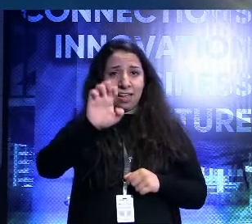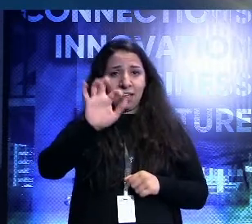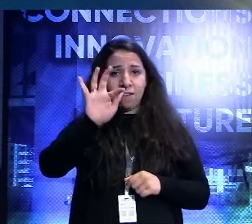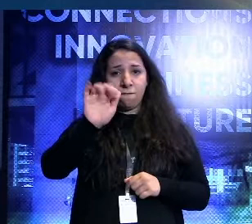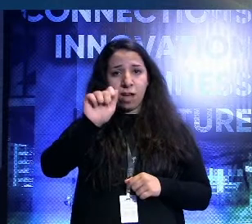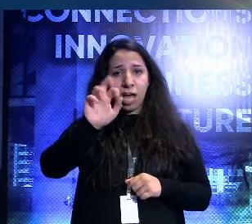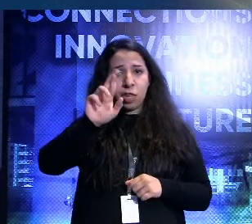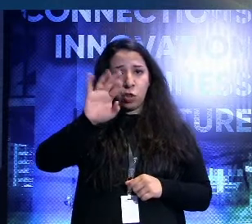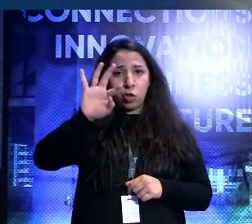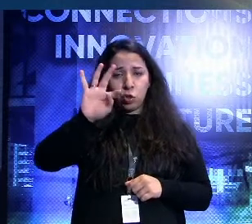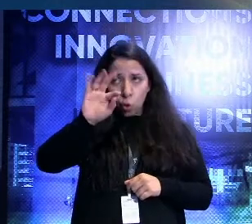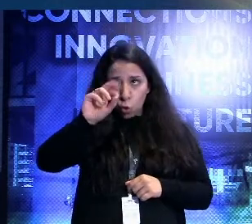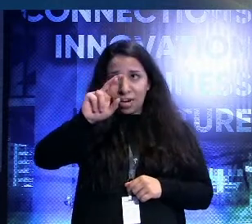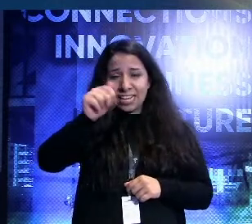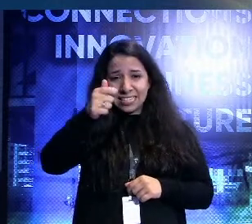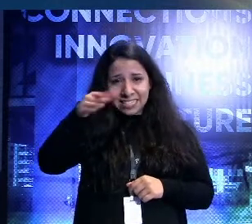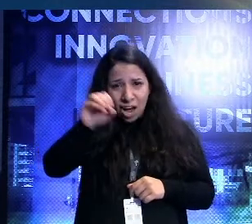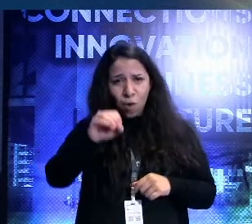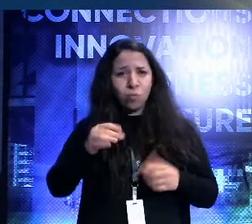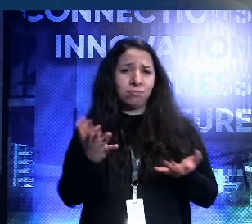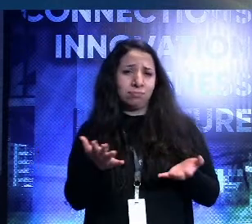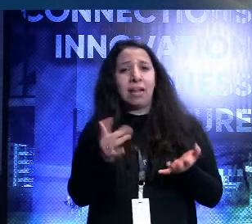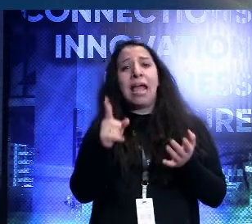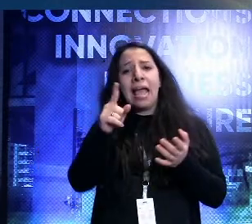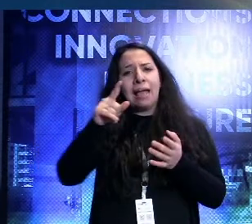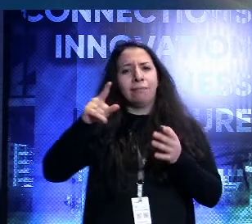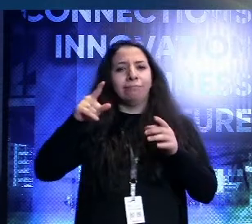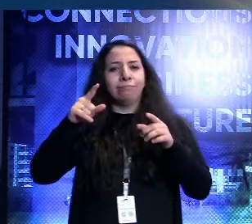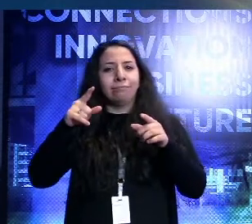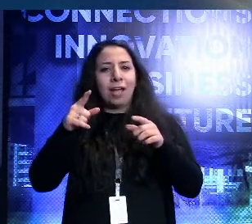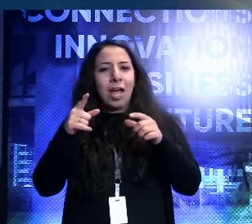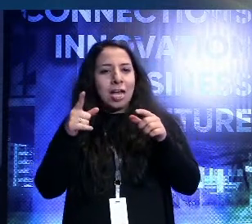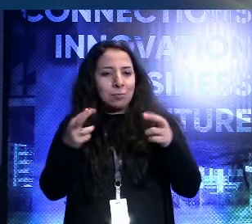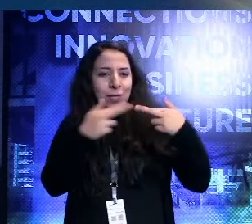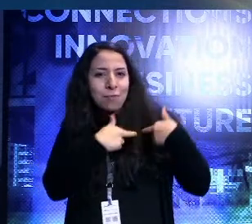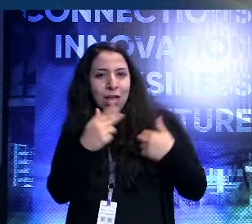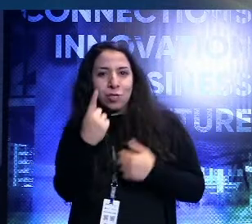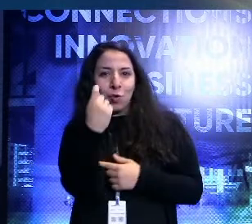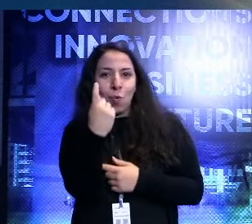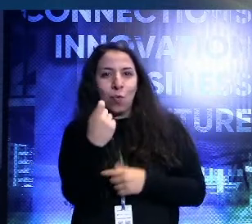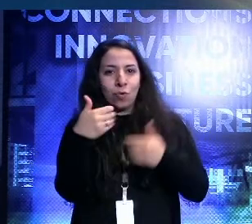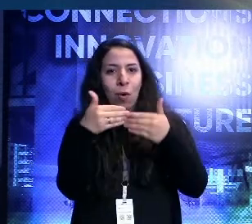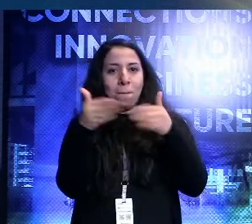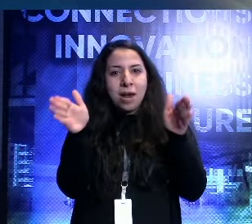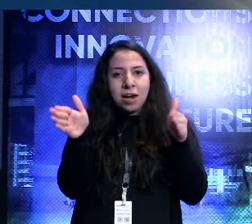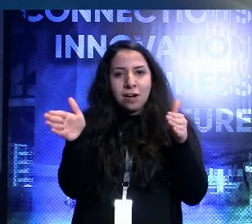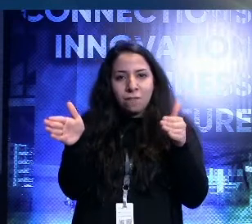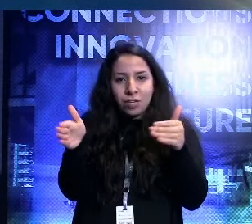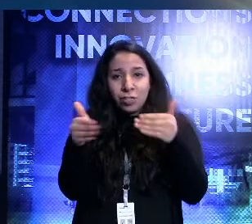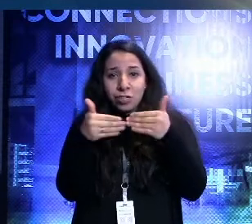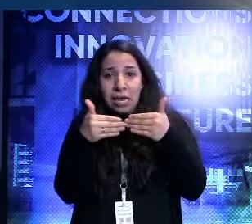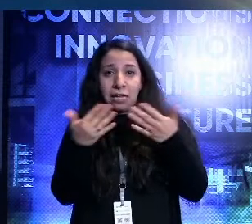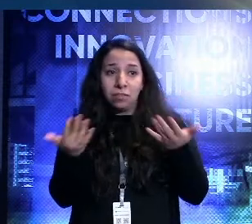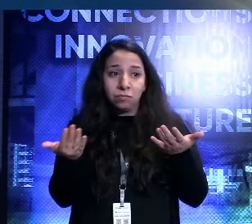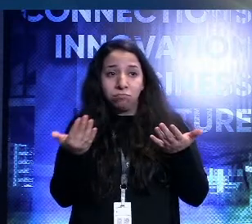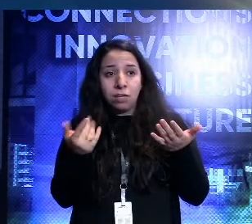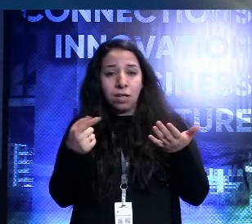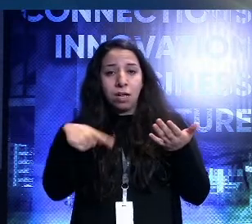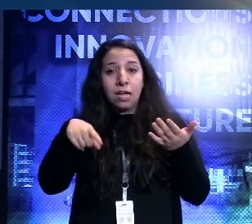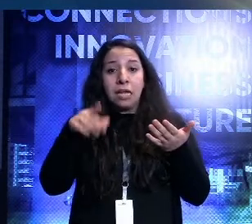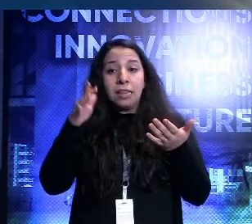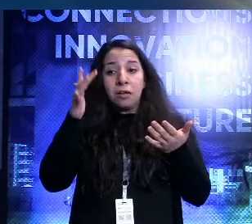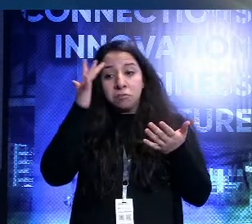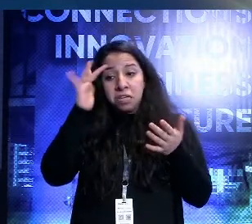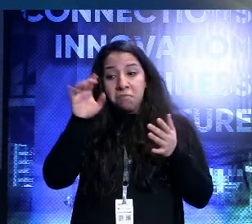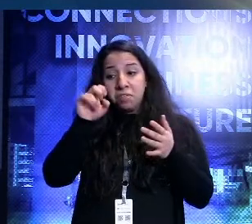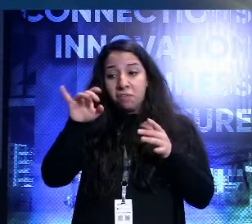princípio de responsabilidade única. O princípio de aberto e fechado para uma refatoração, às vezes, não é o mais simples de se fazer, vai mexer em bastante coisa no